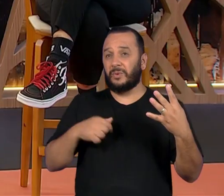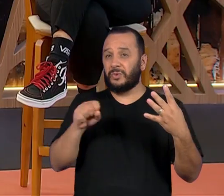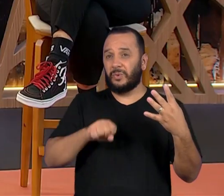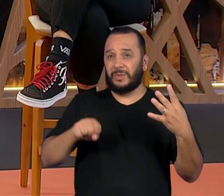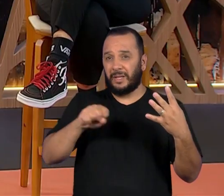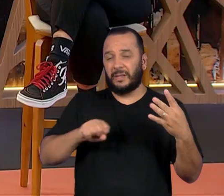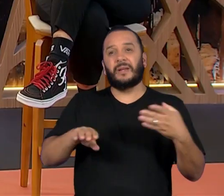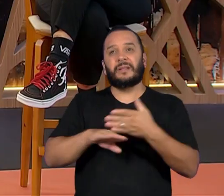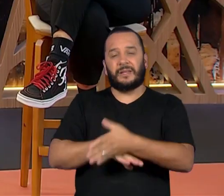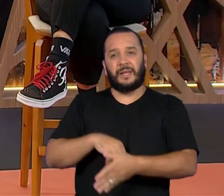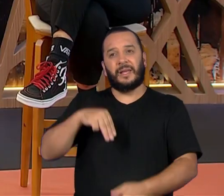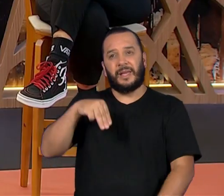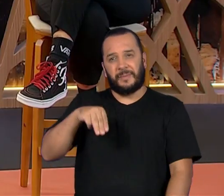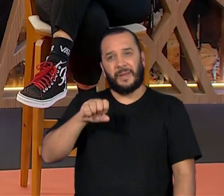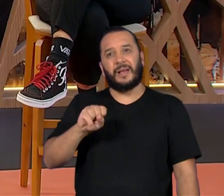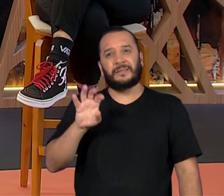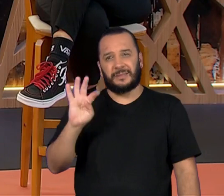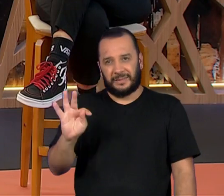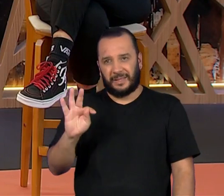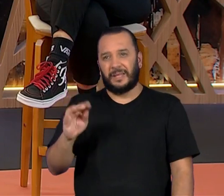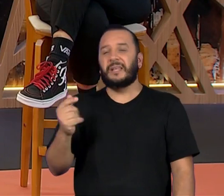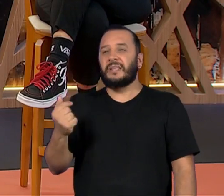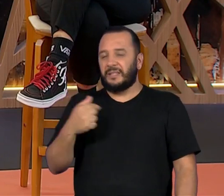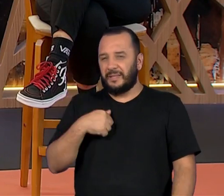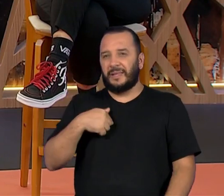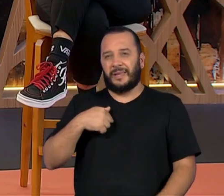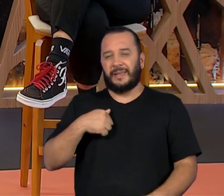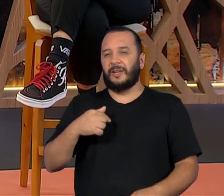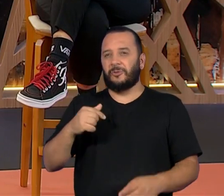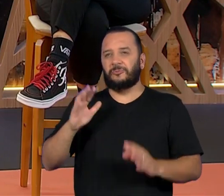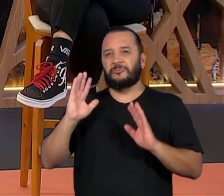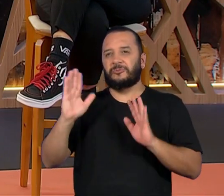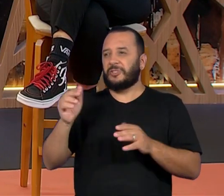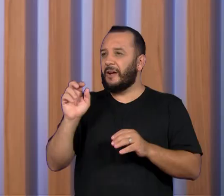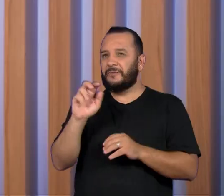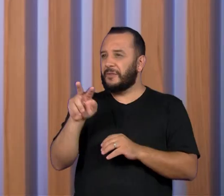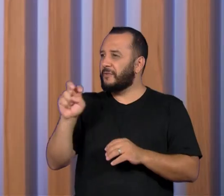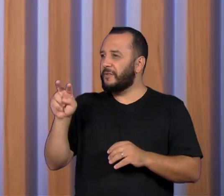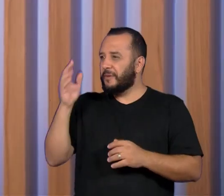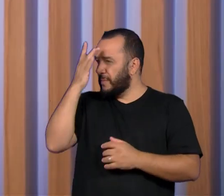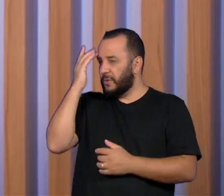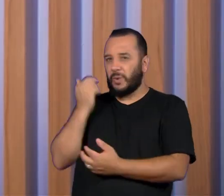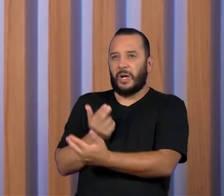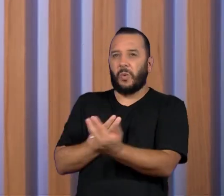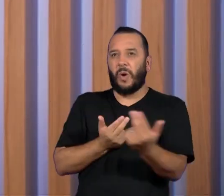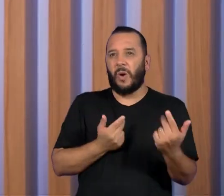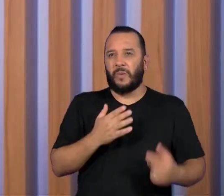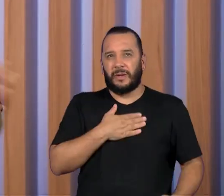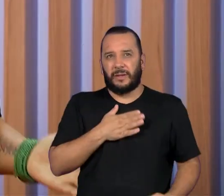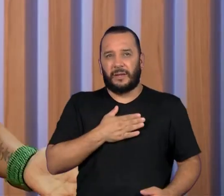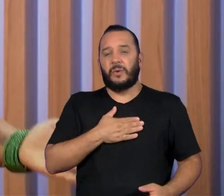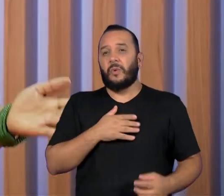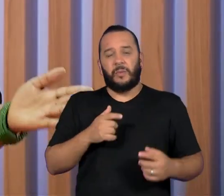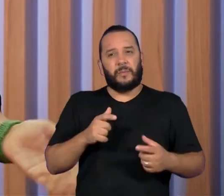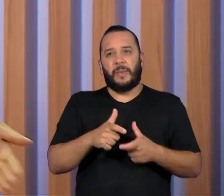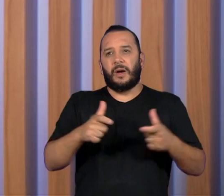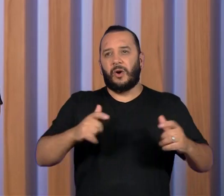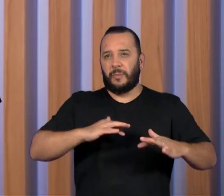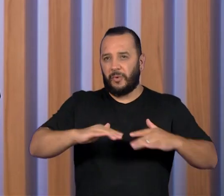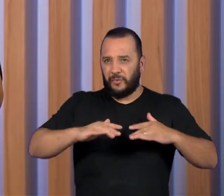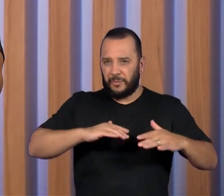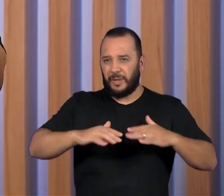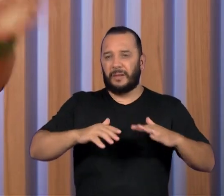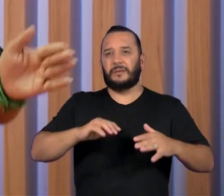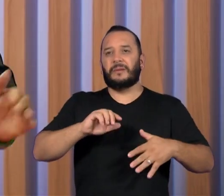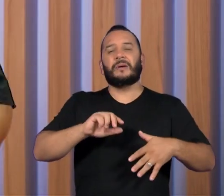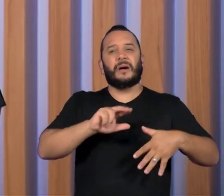eu sempre falo isso. Ali foi o momento que eu me aquilombei, que eu me encontrei com pessoas como eu. Né? Olhar para o maior movimento urbano da América Latina, entendendo que ali tem